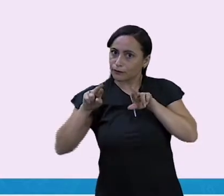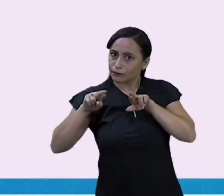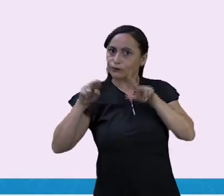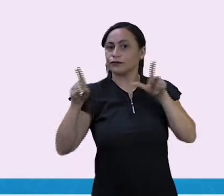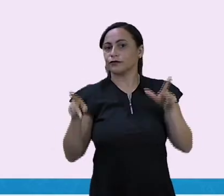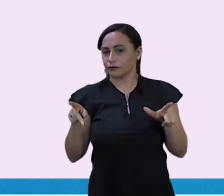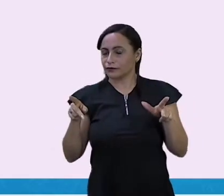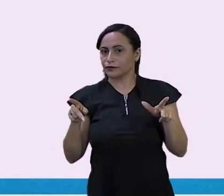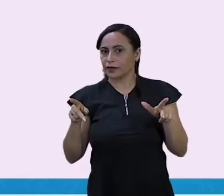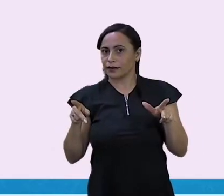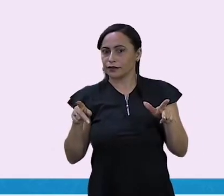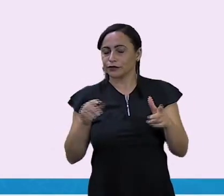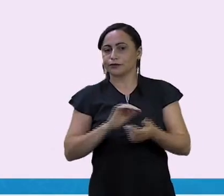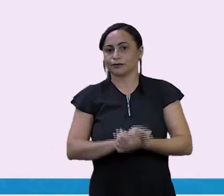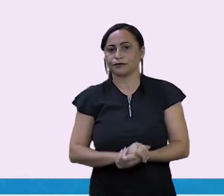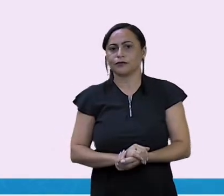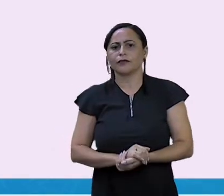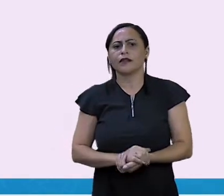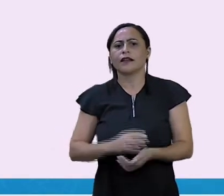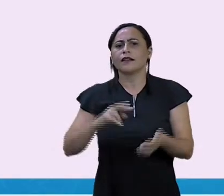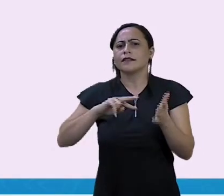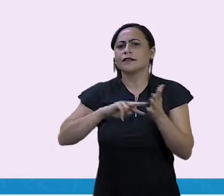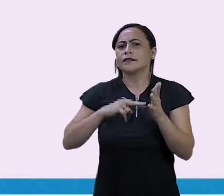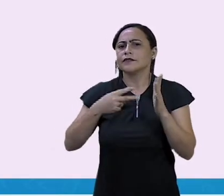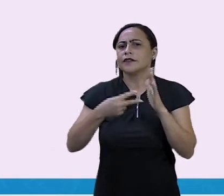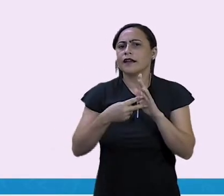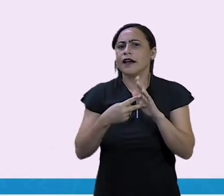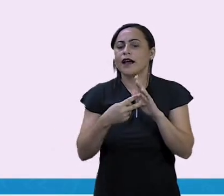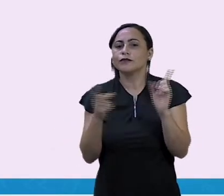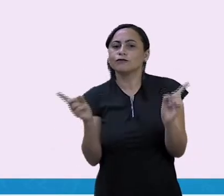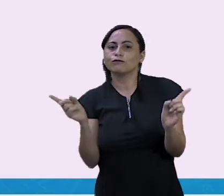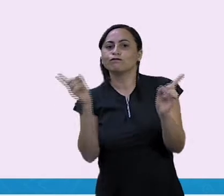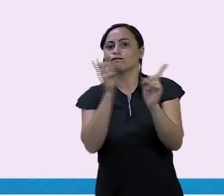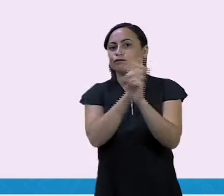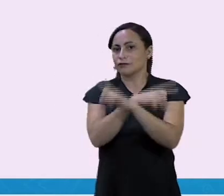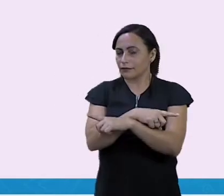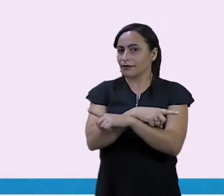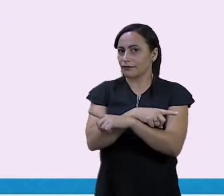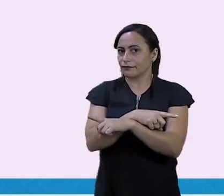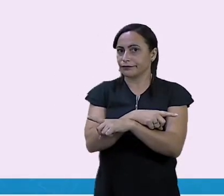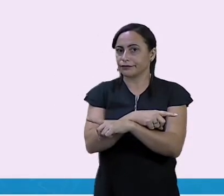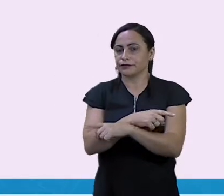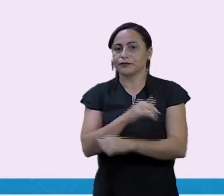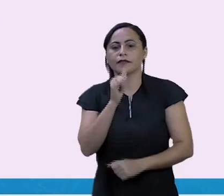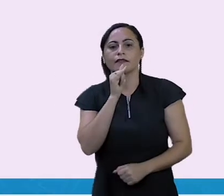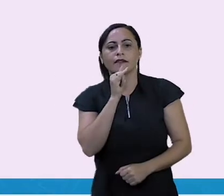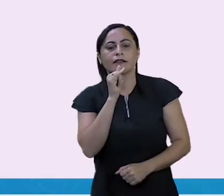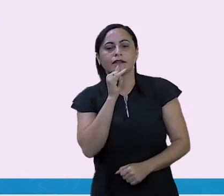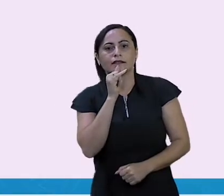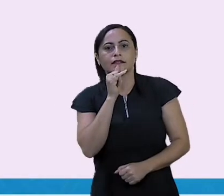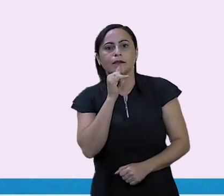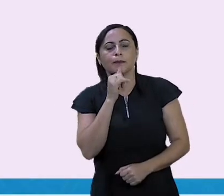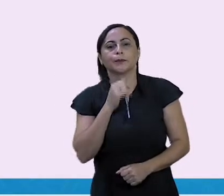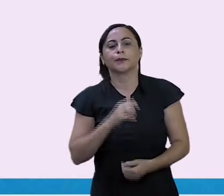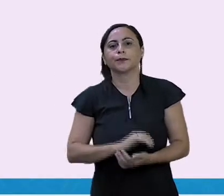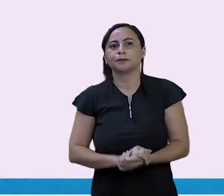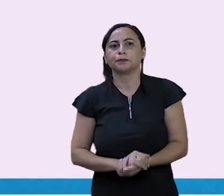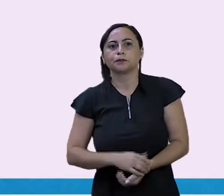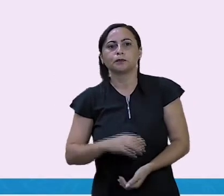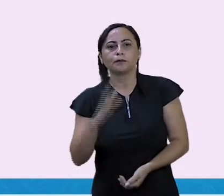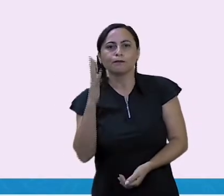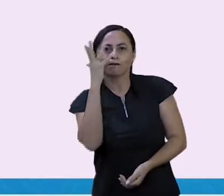seja, significados contrários, opostos. Por exemplo, as palavras